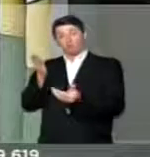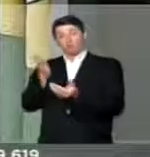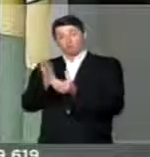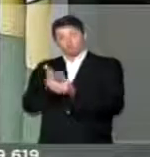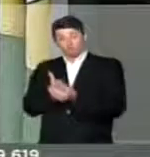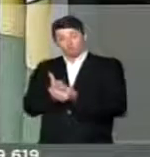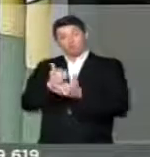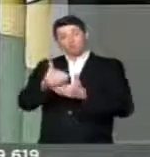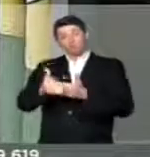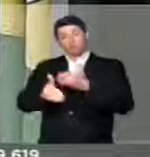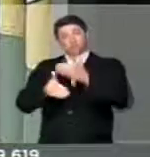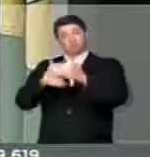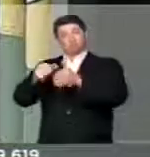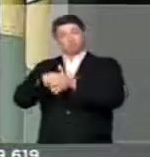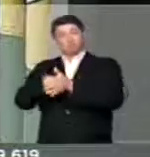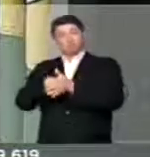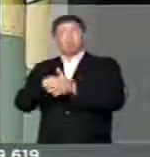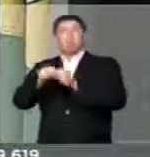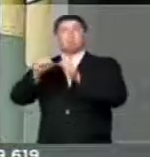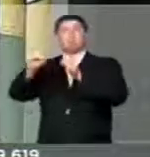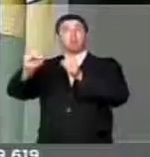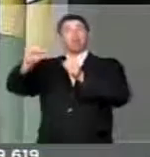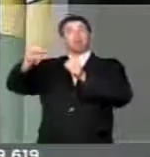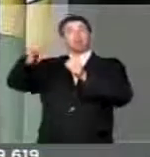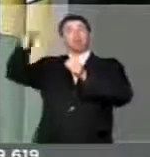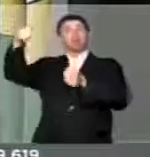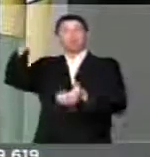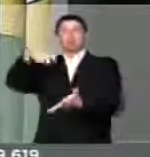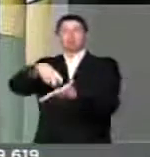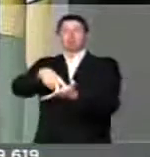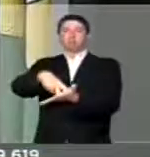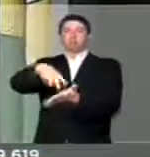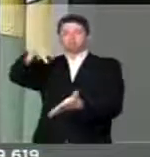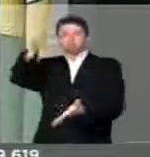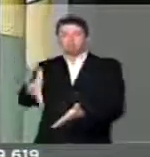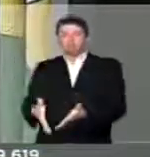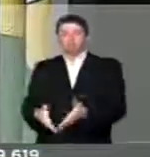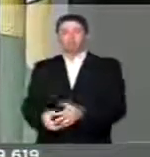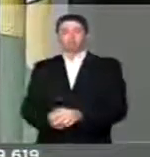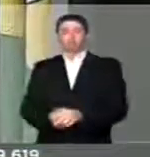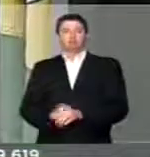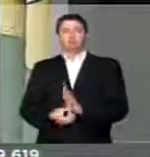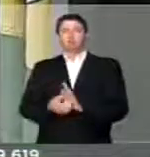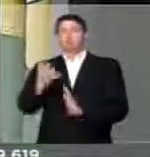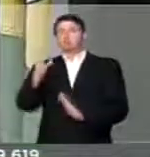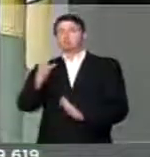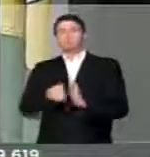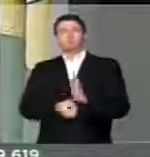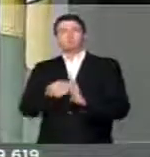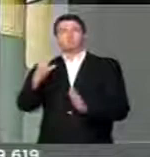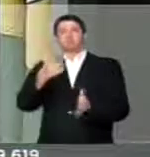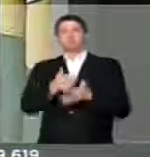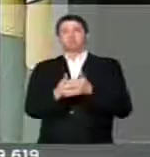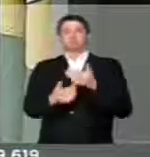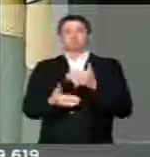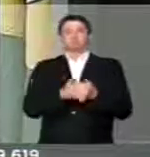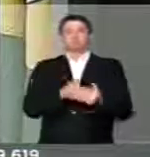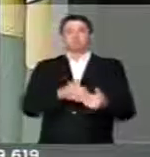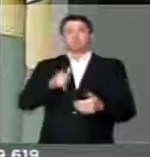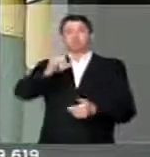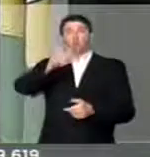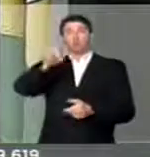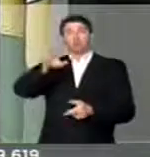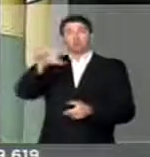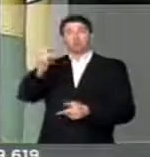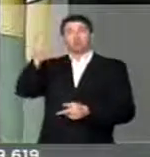no processo e que poderá ser condenados. Quantos e quantos? Luizinho, que estava aqui ontem